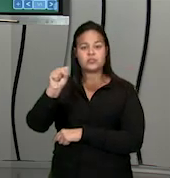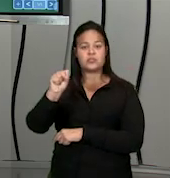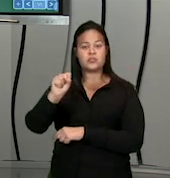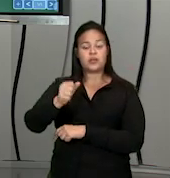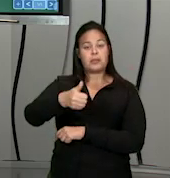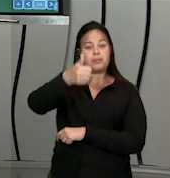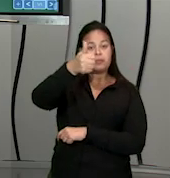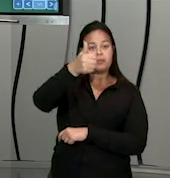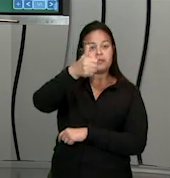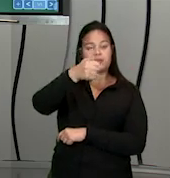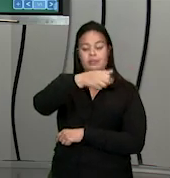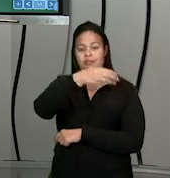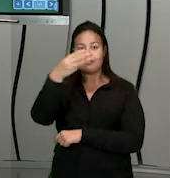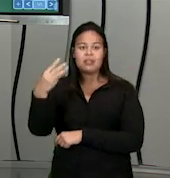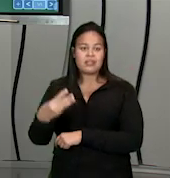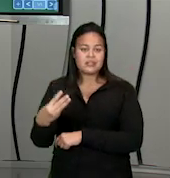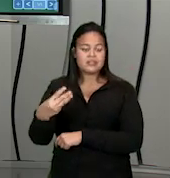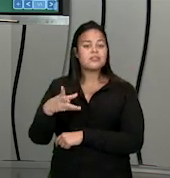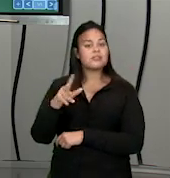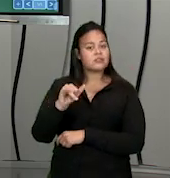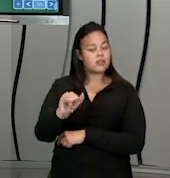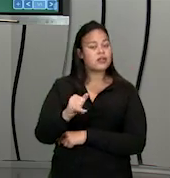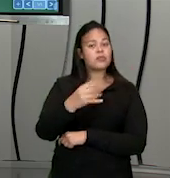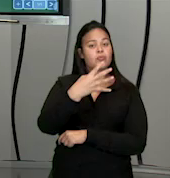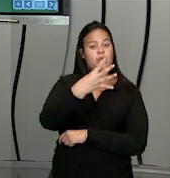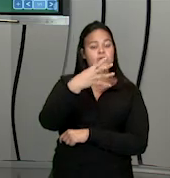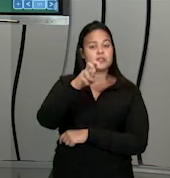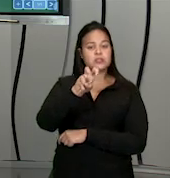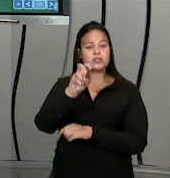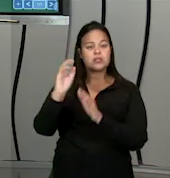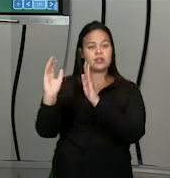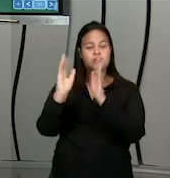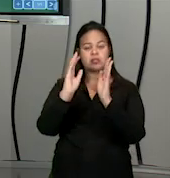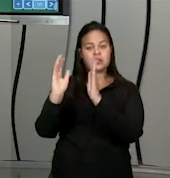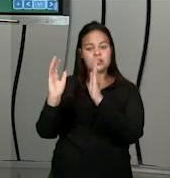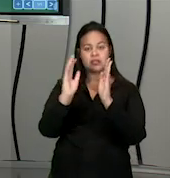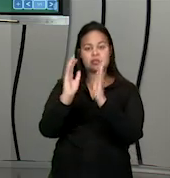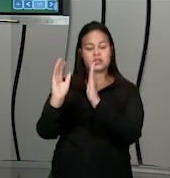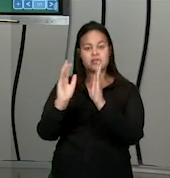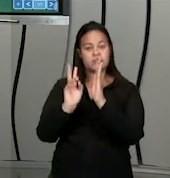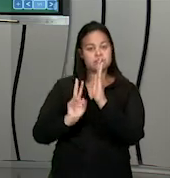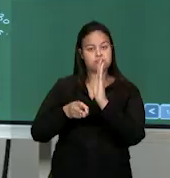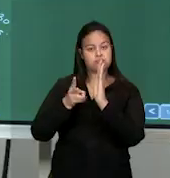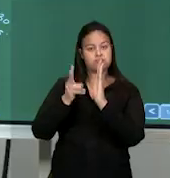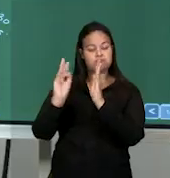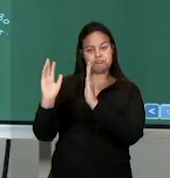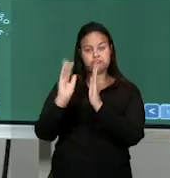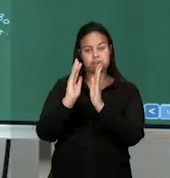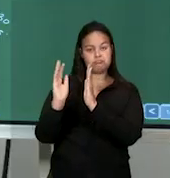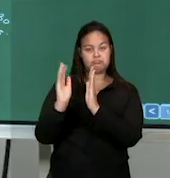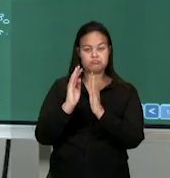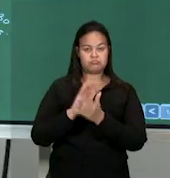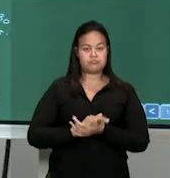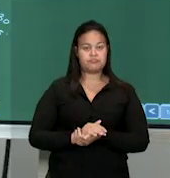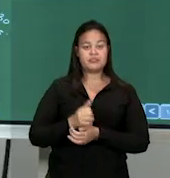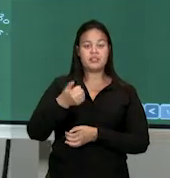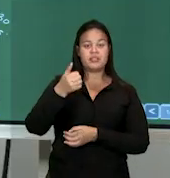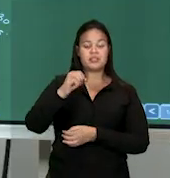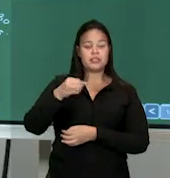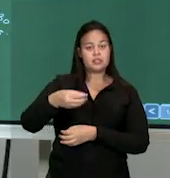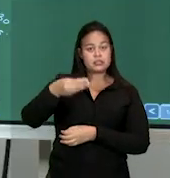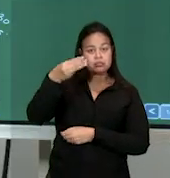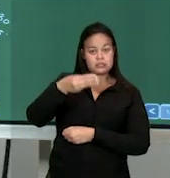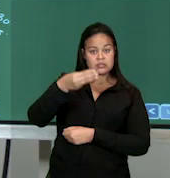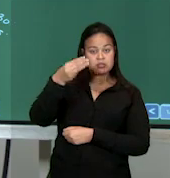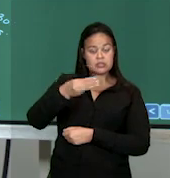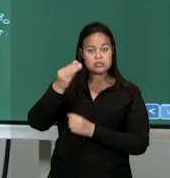aqui ele será o terceiro. O 45 é o do meio, aqui também permanecerá sendo do meio. E o 60 é o